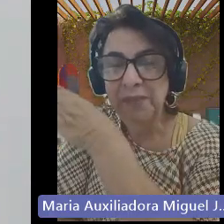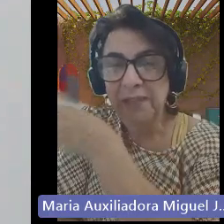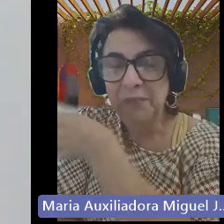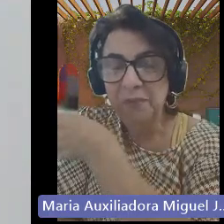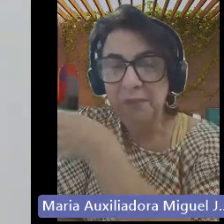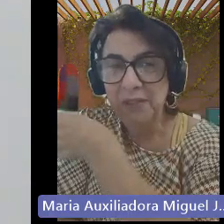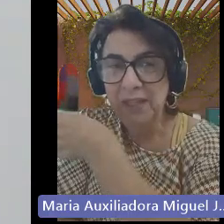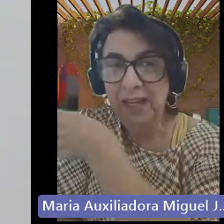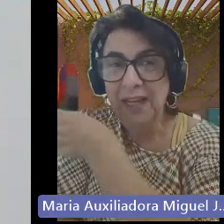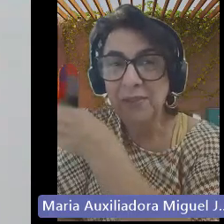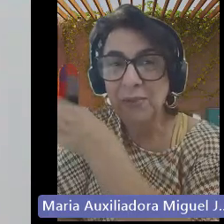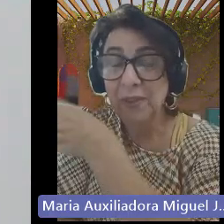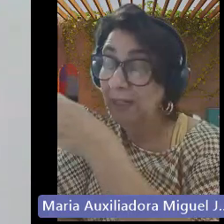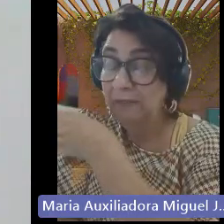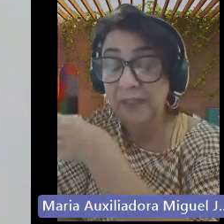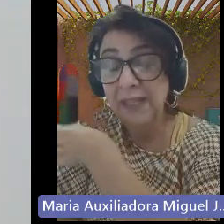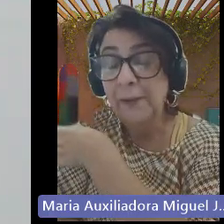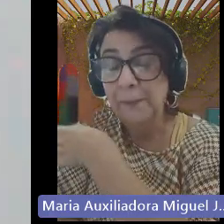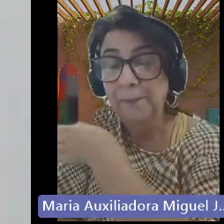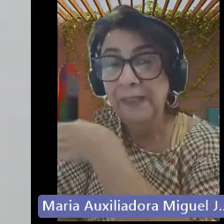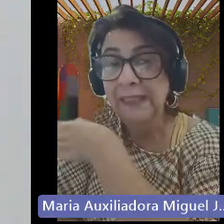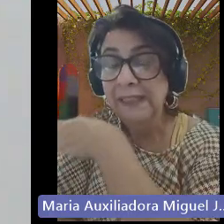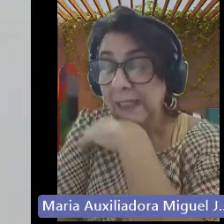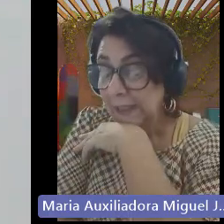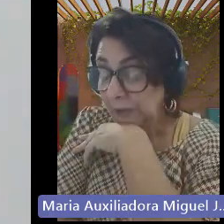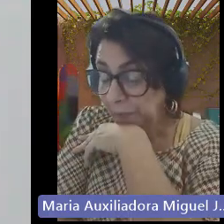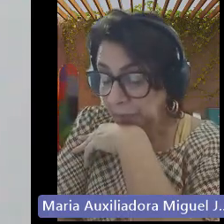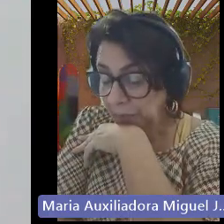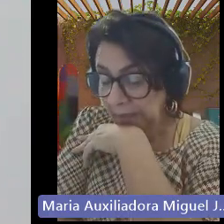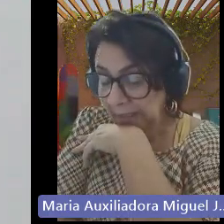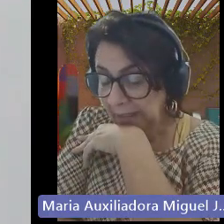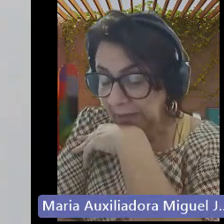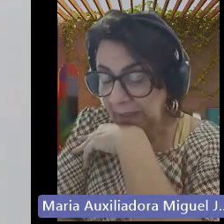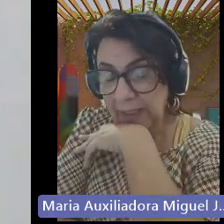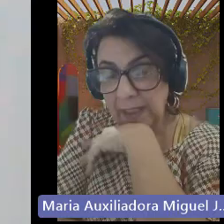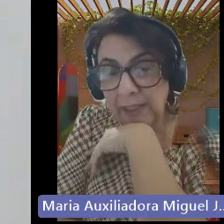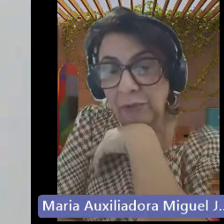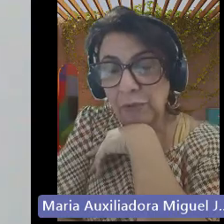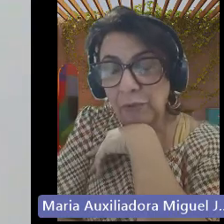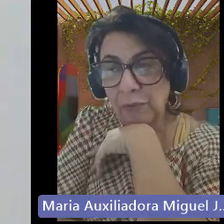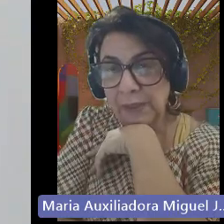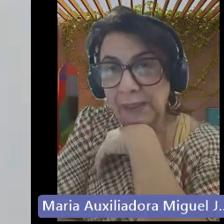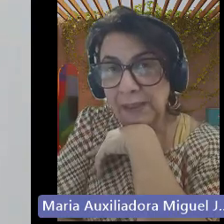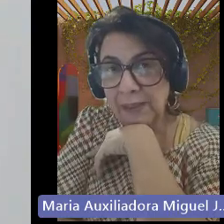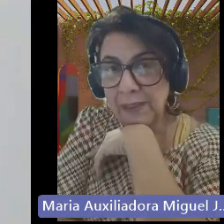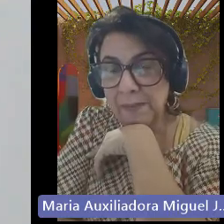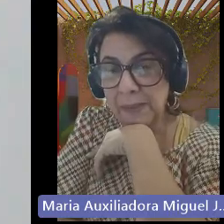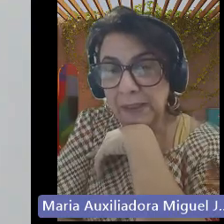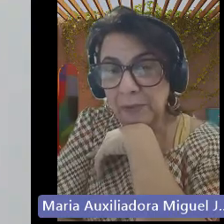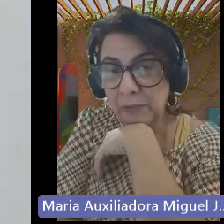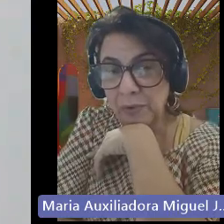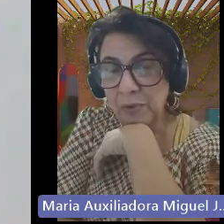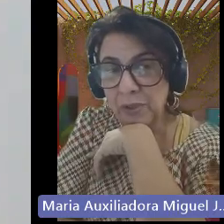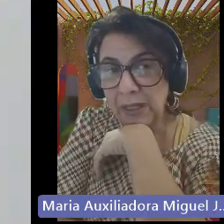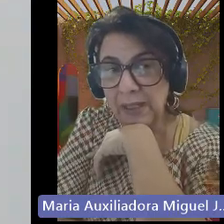pública do estado de Minas Gerais, só que ela é federal, né? Então, procura lá uma disciplina do curso